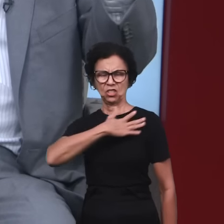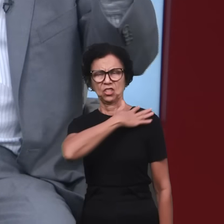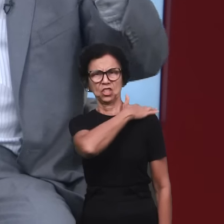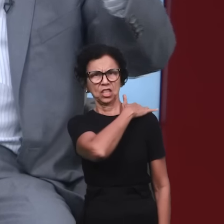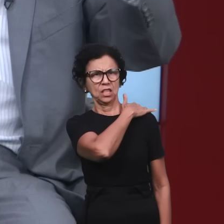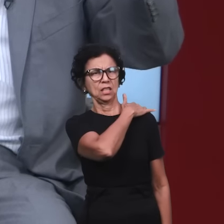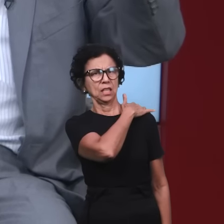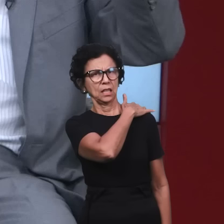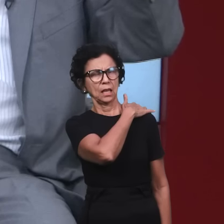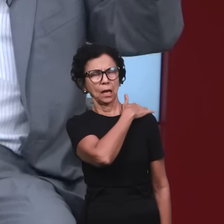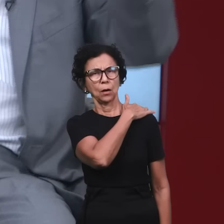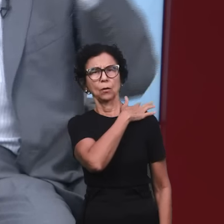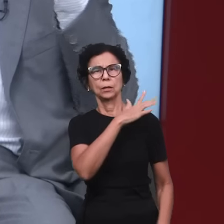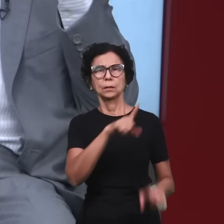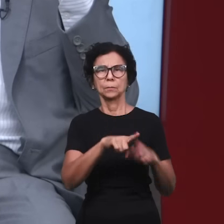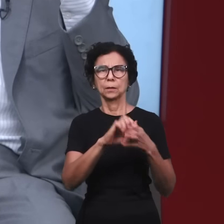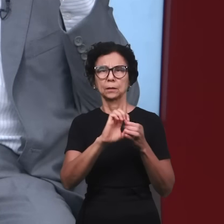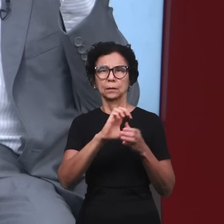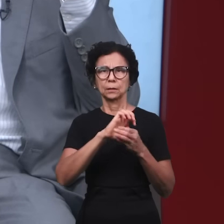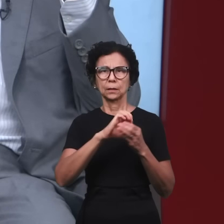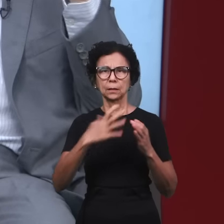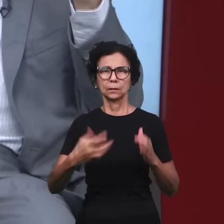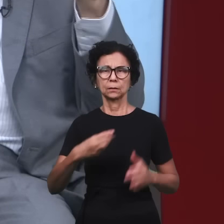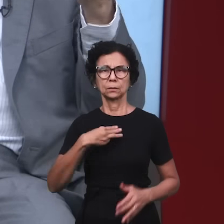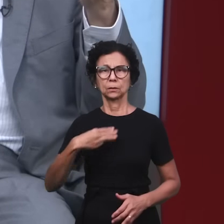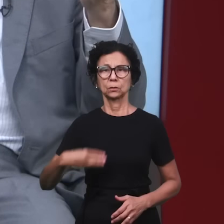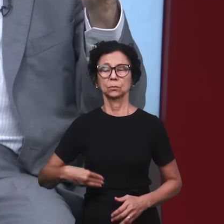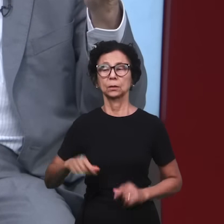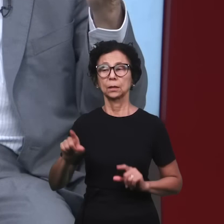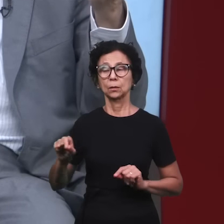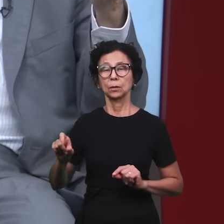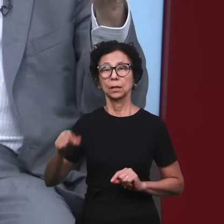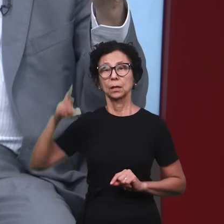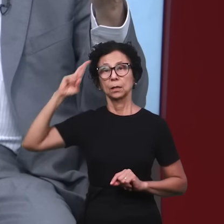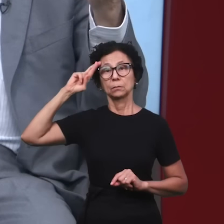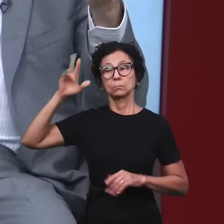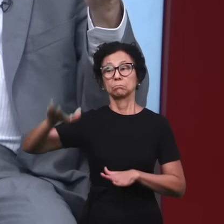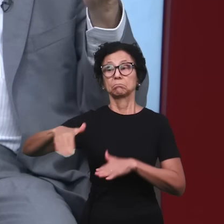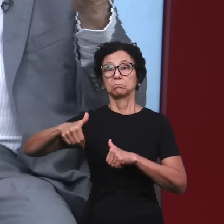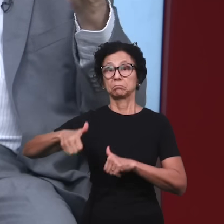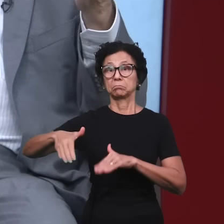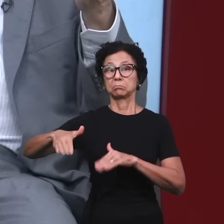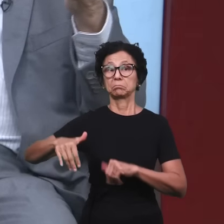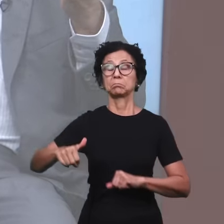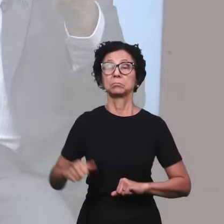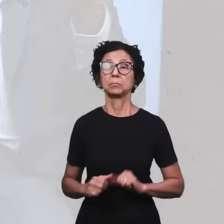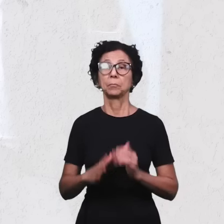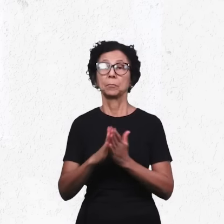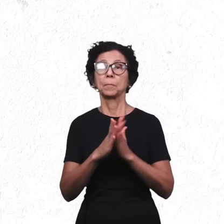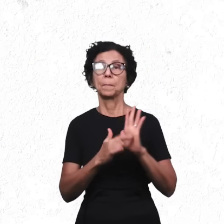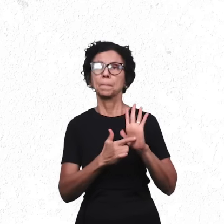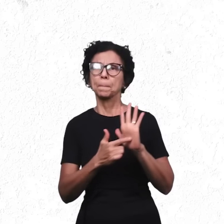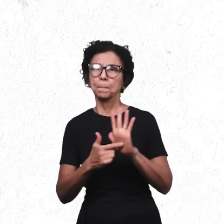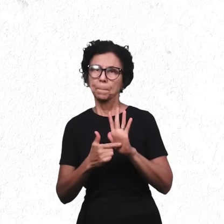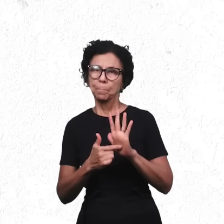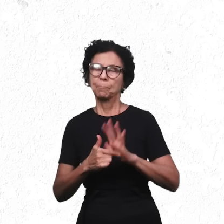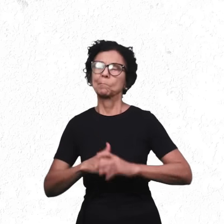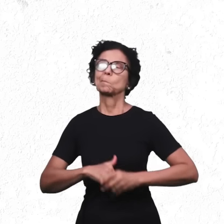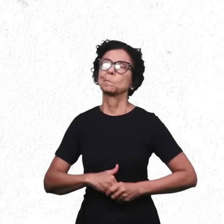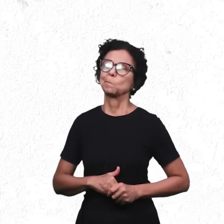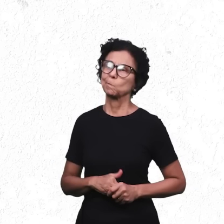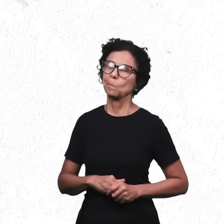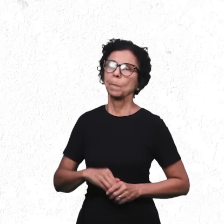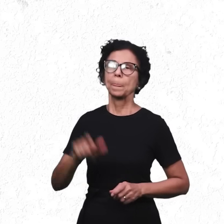do Messias, o Senhor dos Exércitos. A palavra diz assim: assim feriu Josué toda